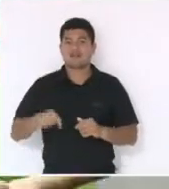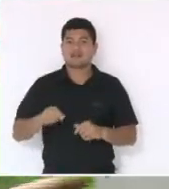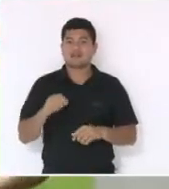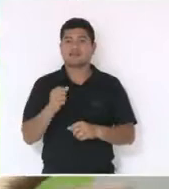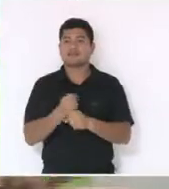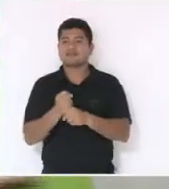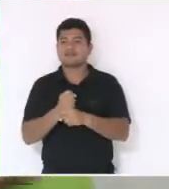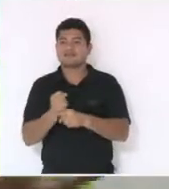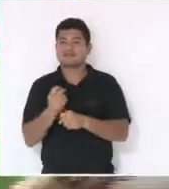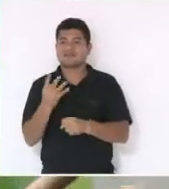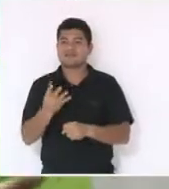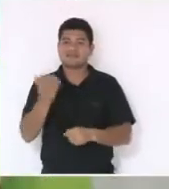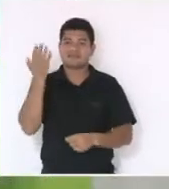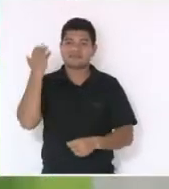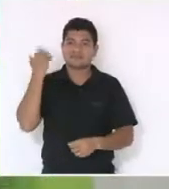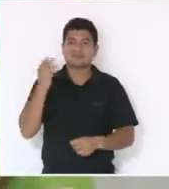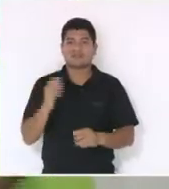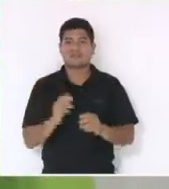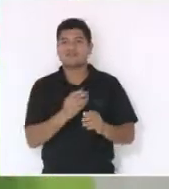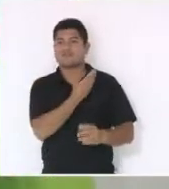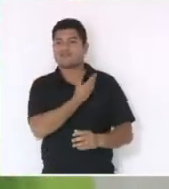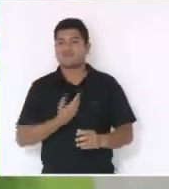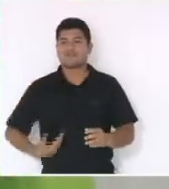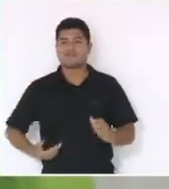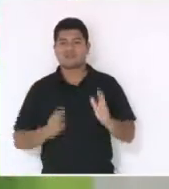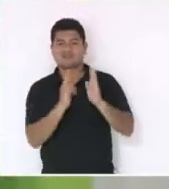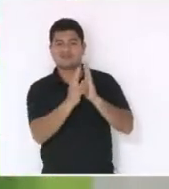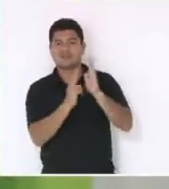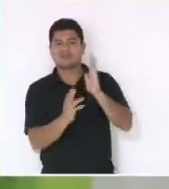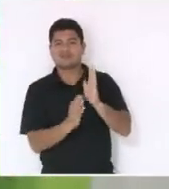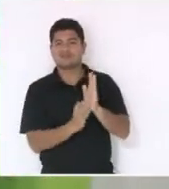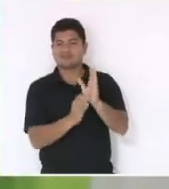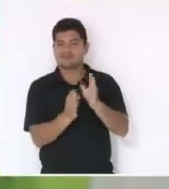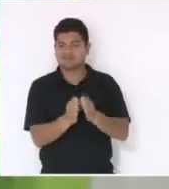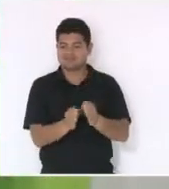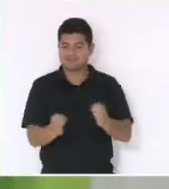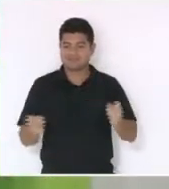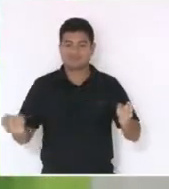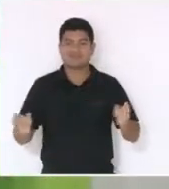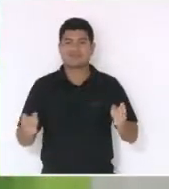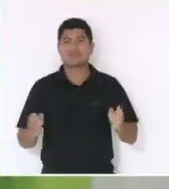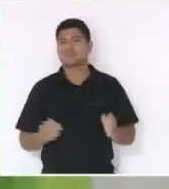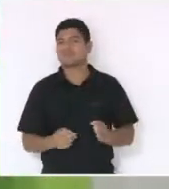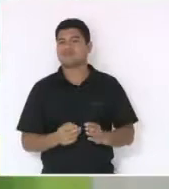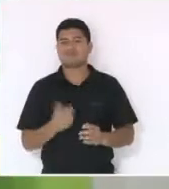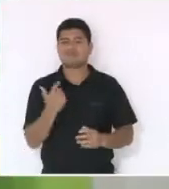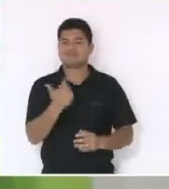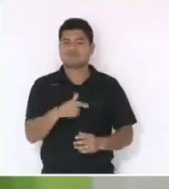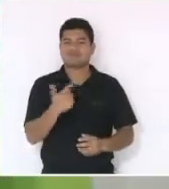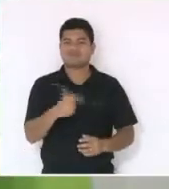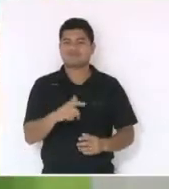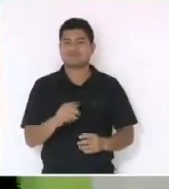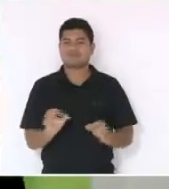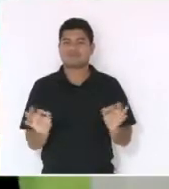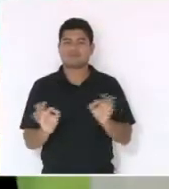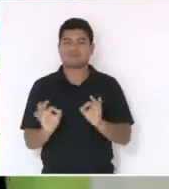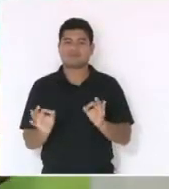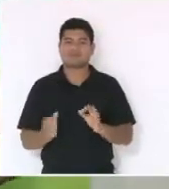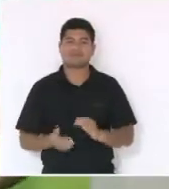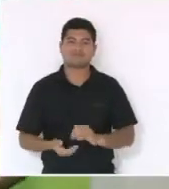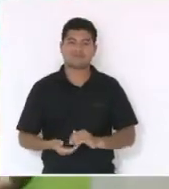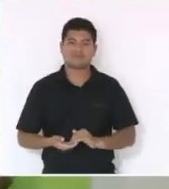não fez a nomeação de nenhum policial. Então, agora o que, que acontece? Nós